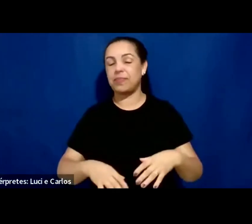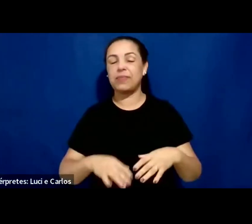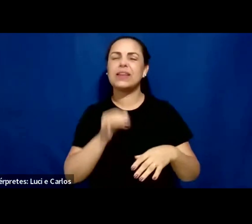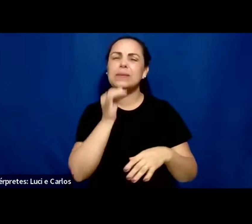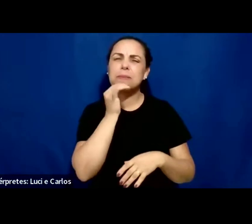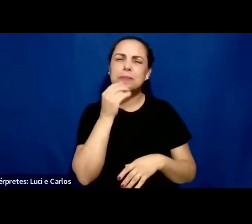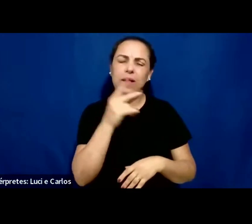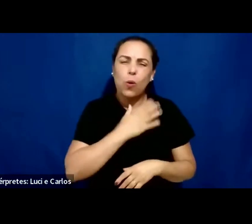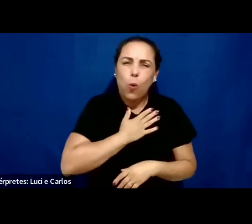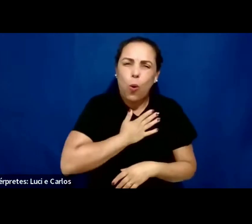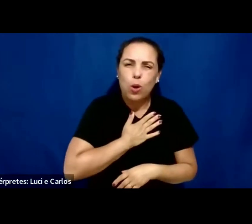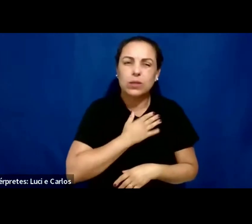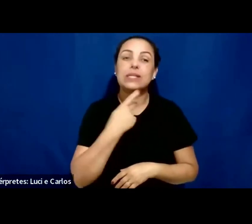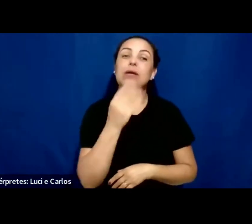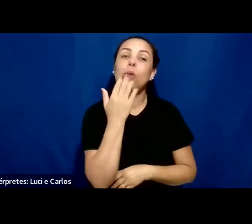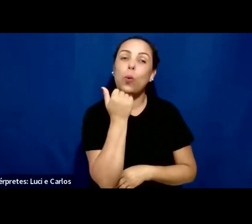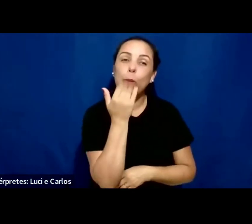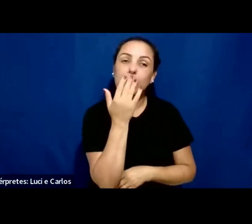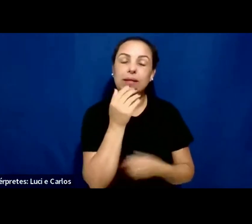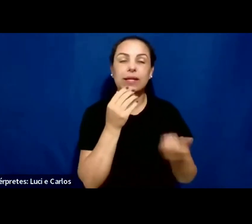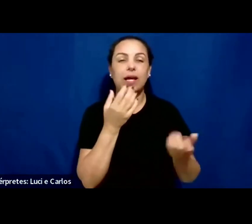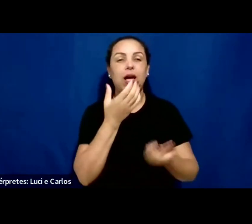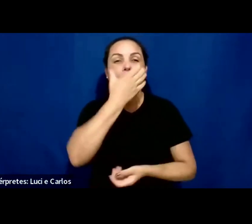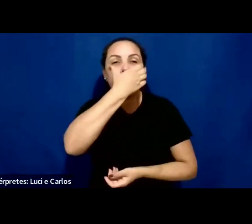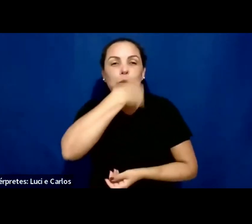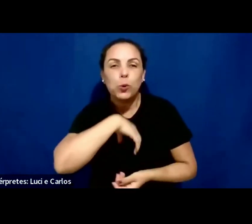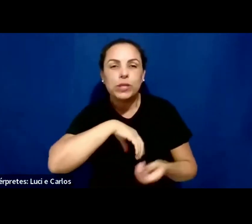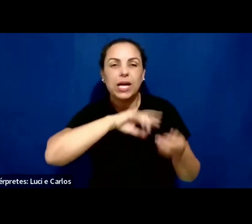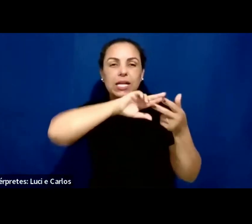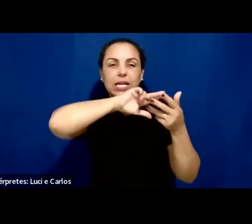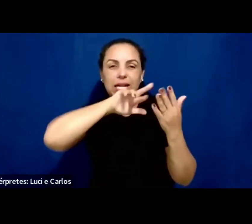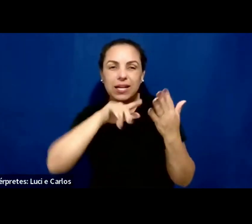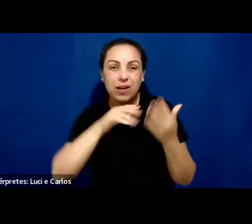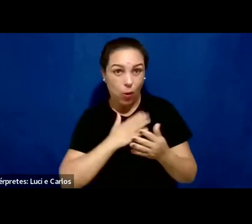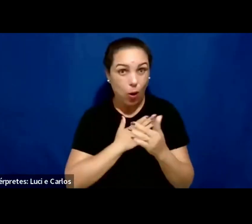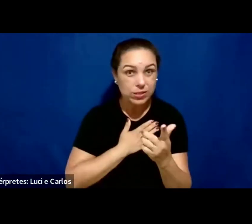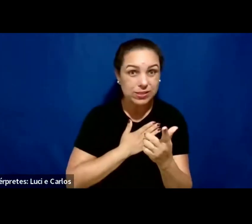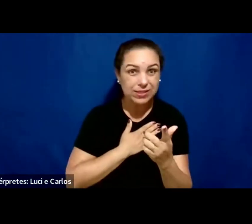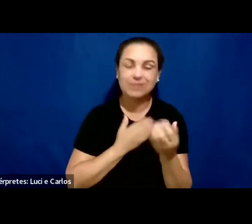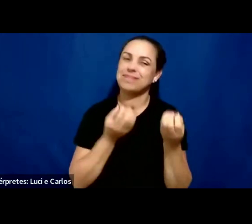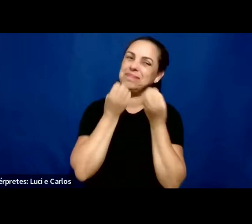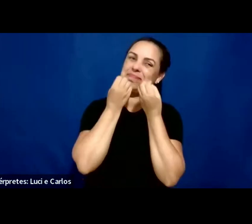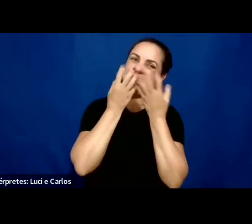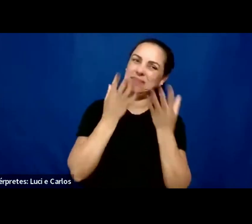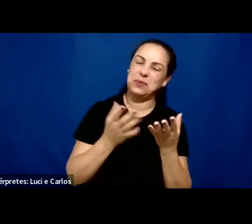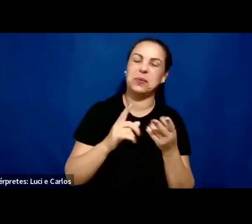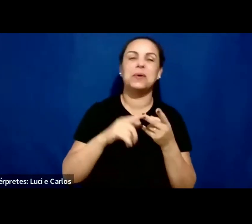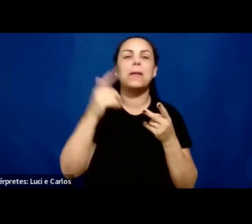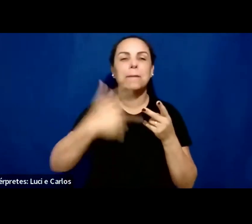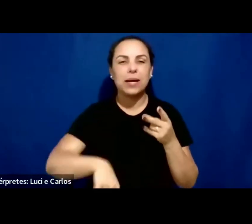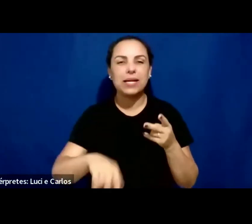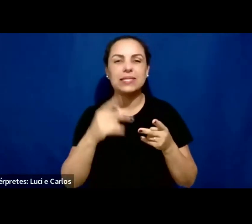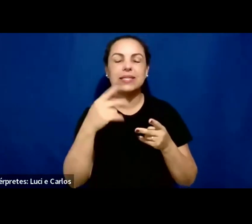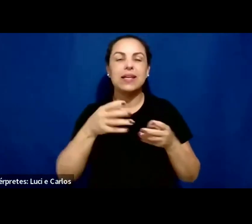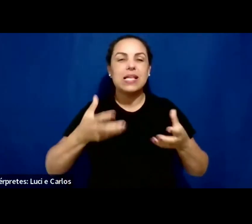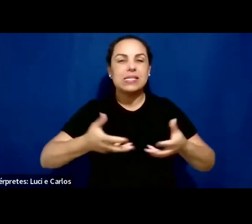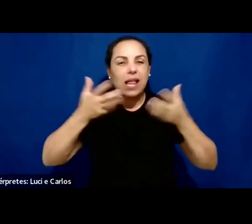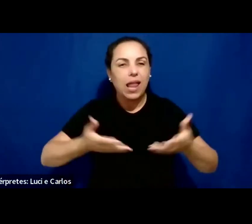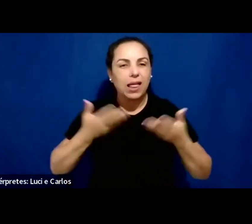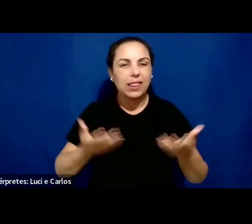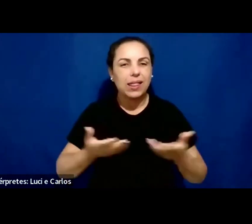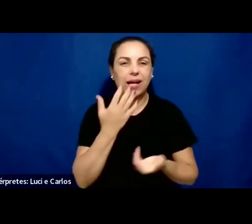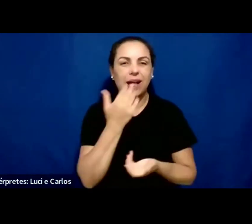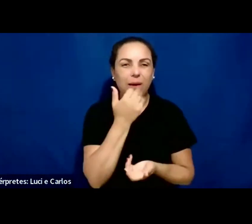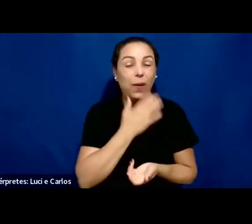crua, né? Quando vem no prato você bota de lado. Se você só bebe água quando você tem sede, se